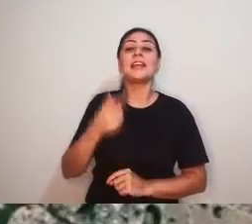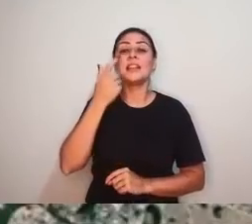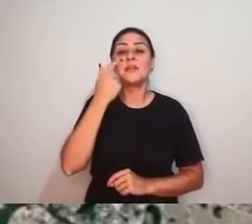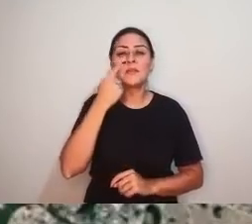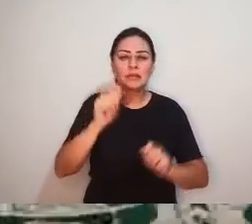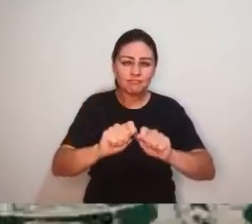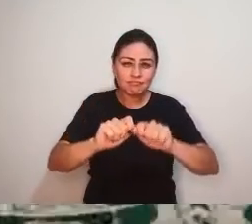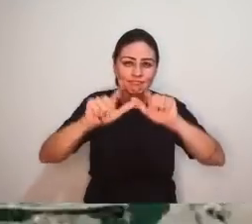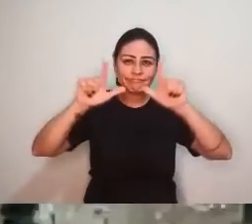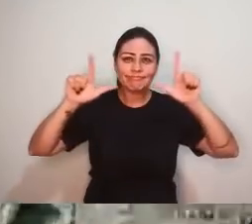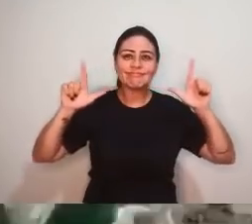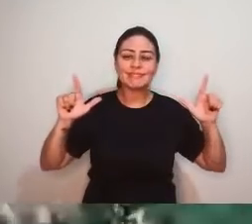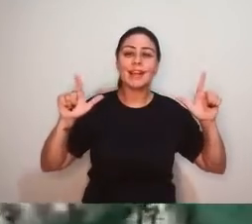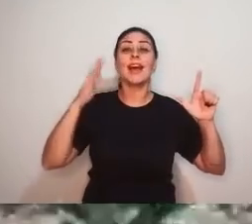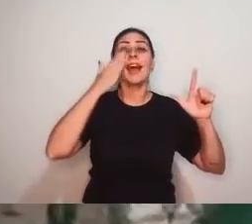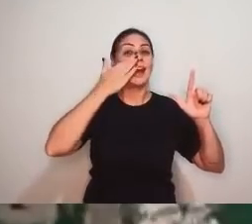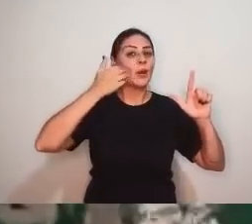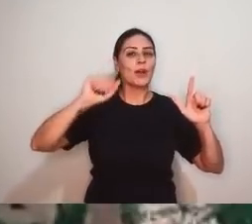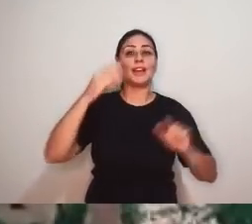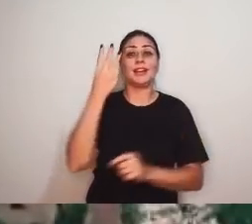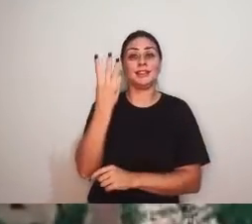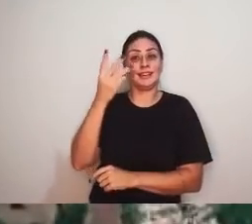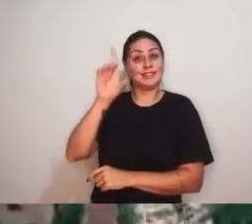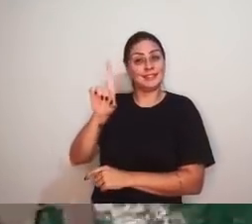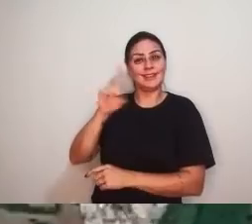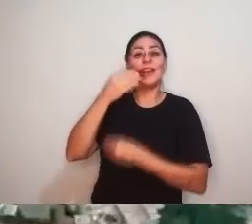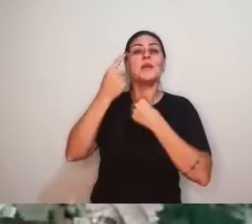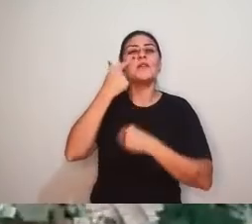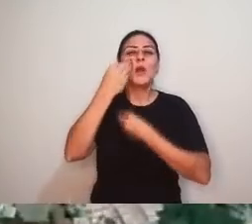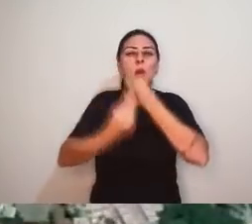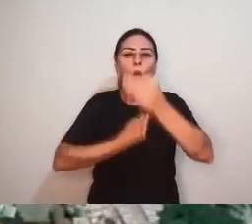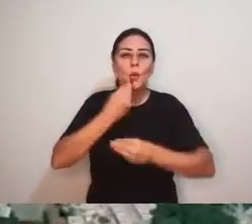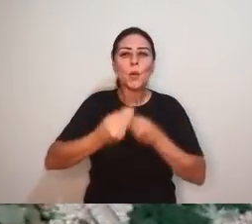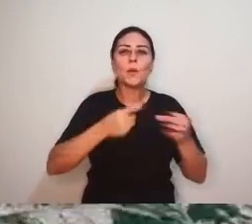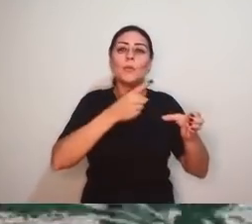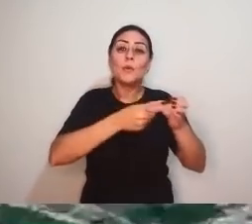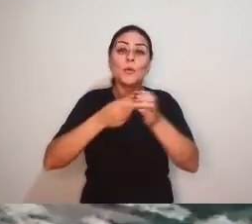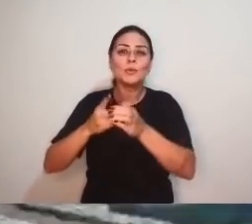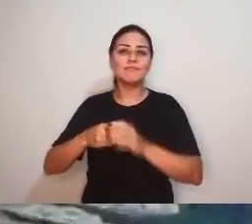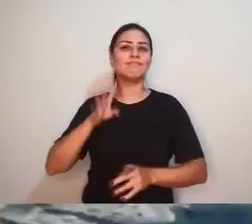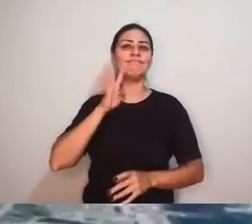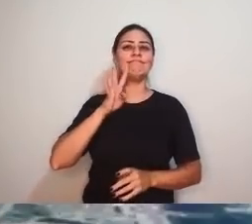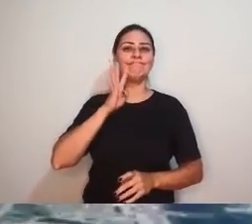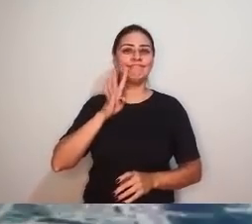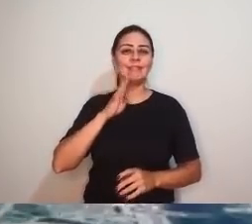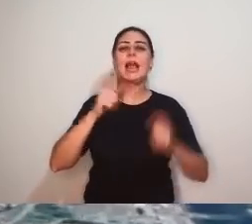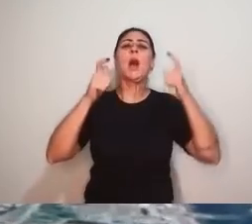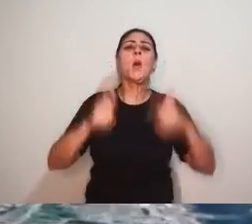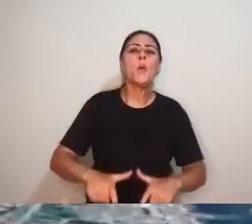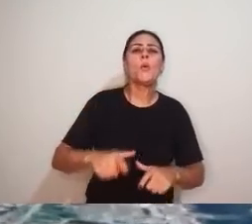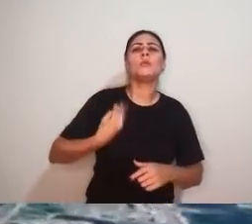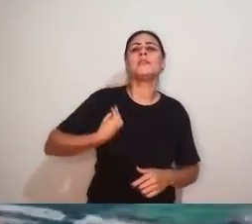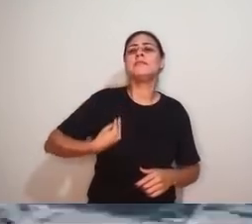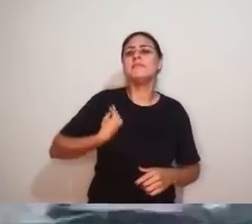Paraná. Então vamos lá para Araucária, vamos colocar Araucária em 3D e vamos ver como é que está o nosso município de Araucária.